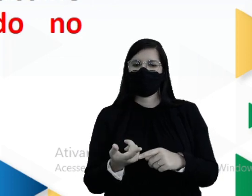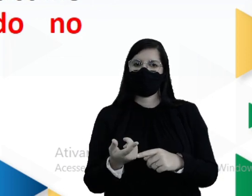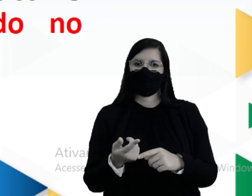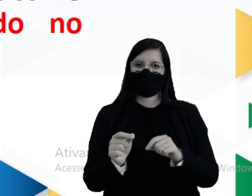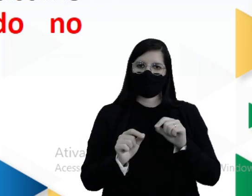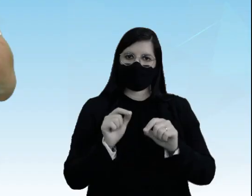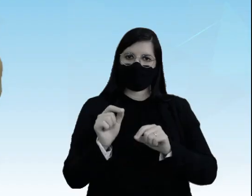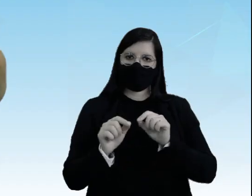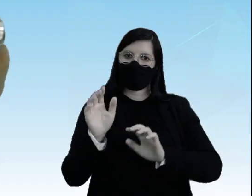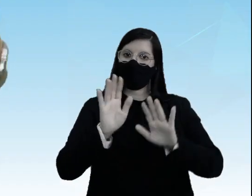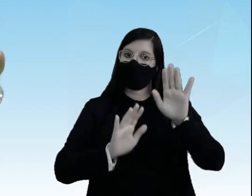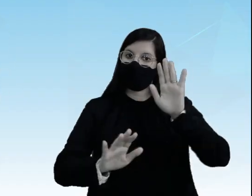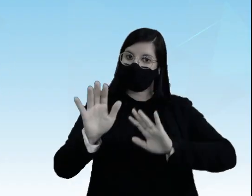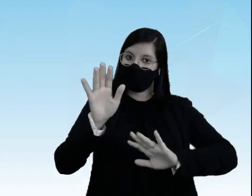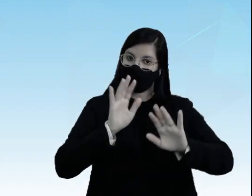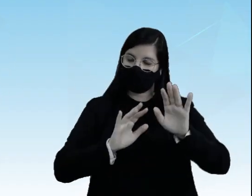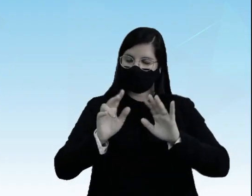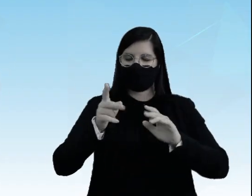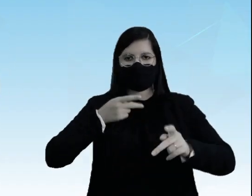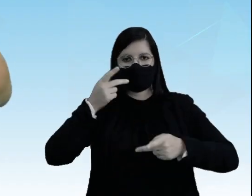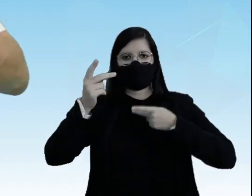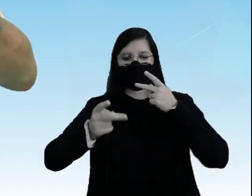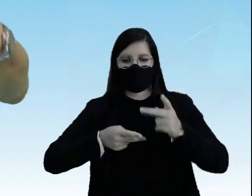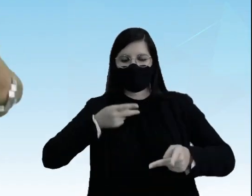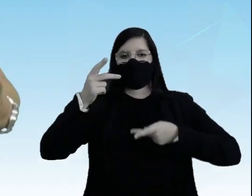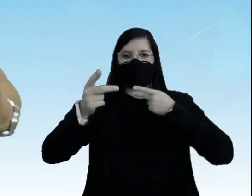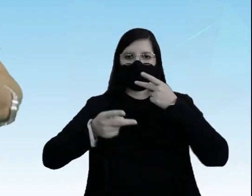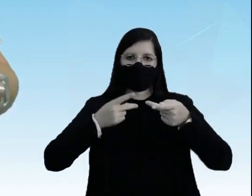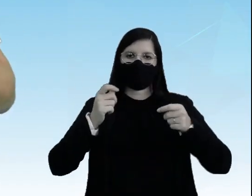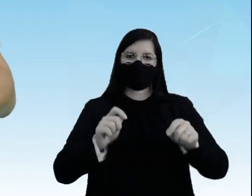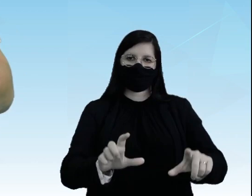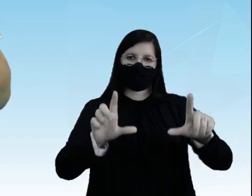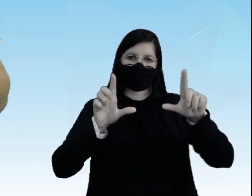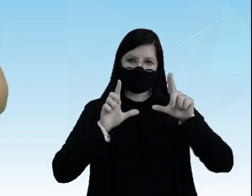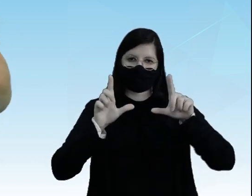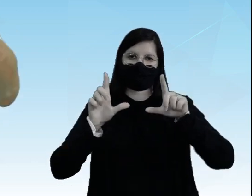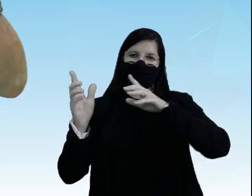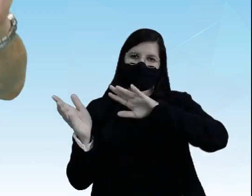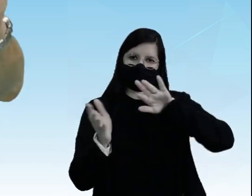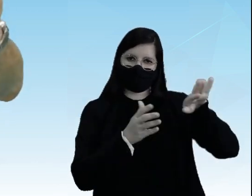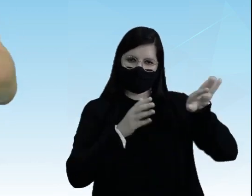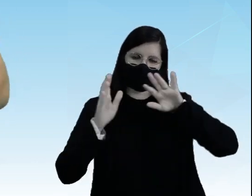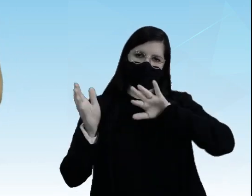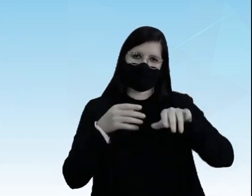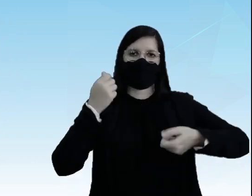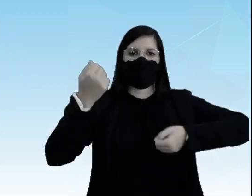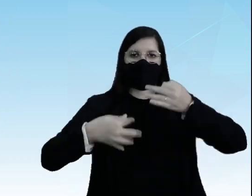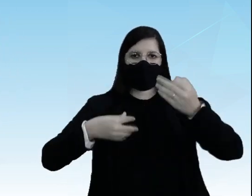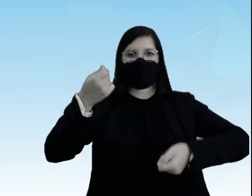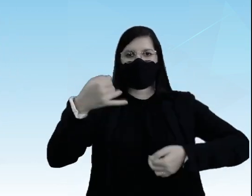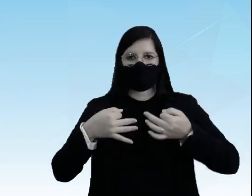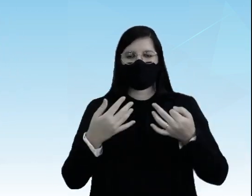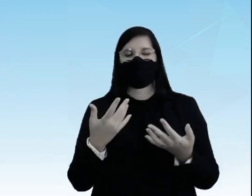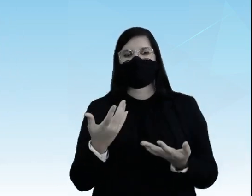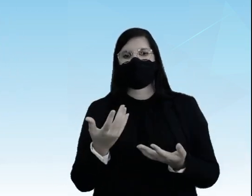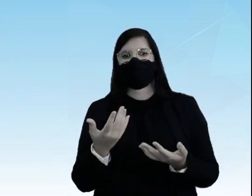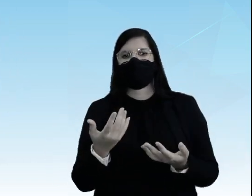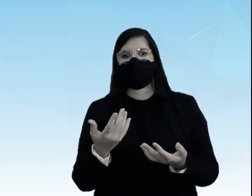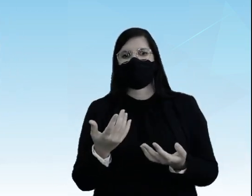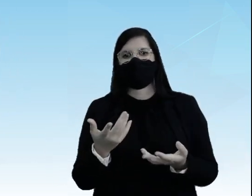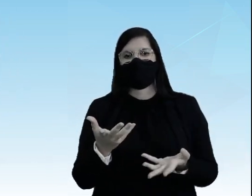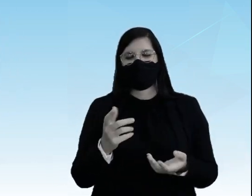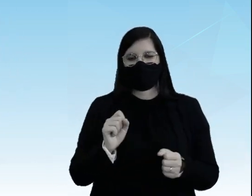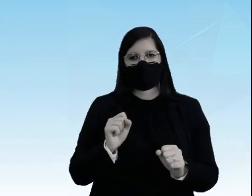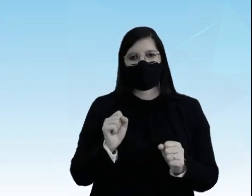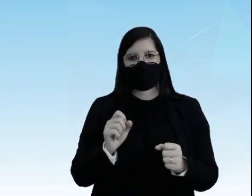o seguinte, cuidado para não cansar o público com muitos slides, com muitos textos. Falar muito, com poucas palavras. Se